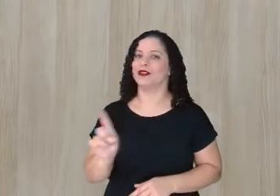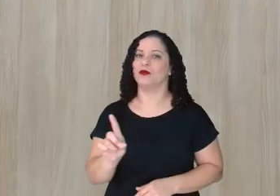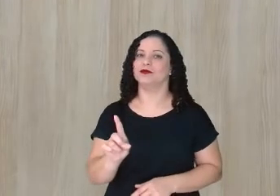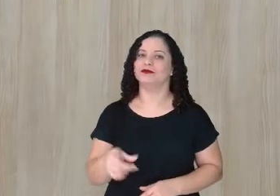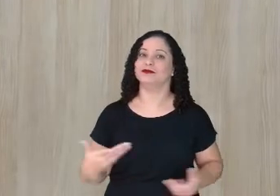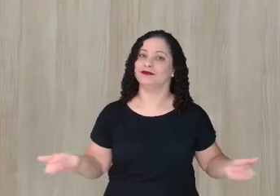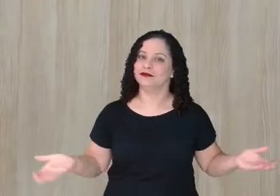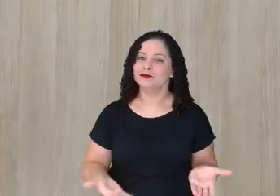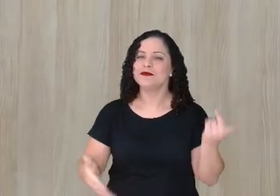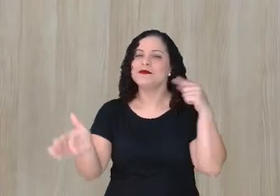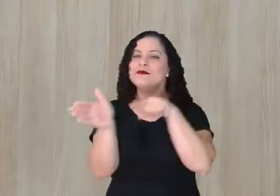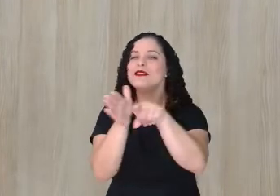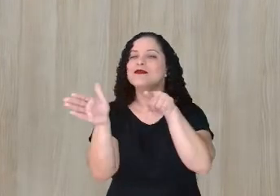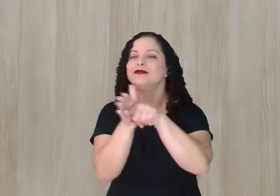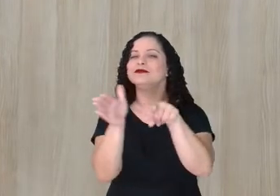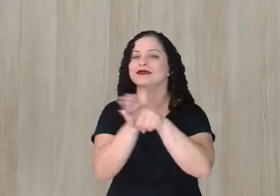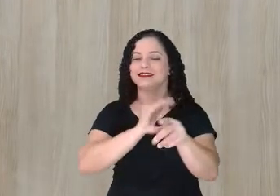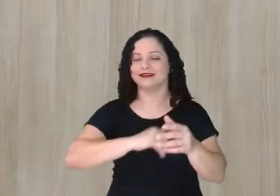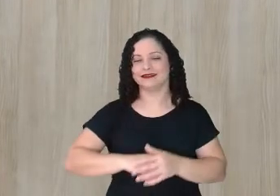provocando, não é?